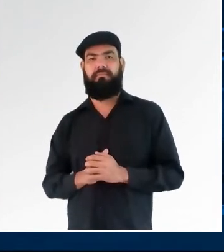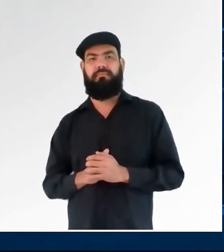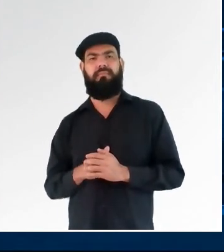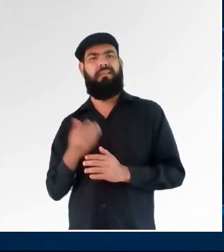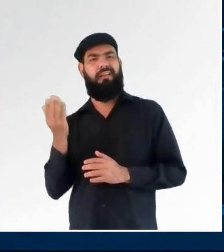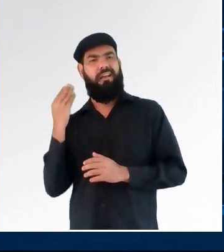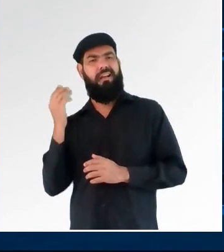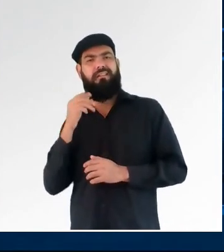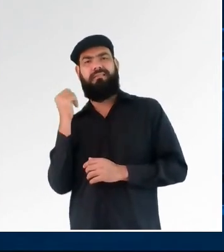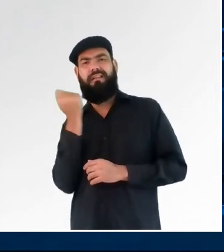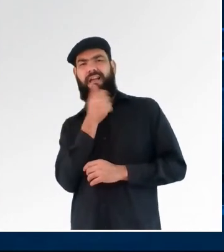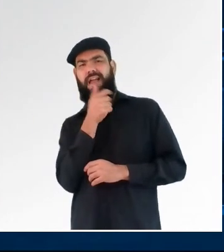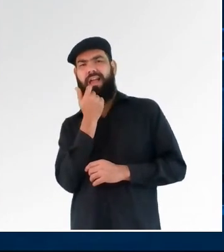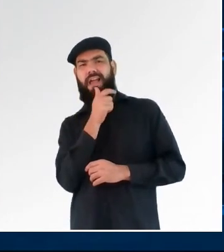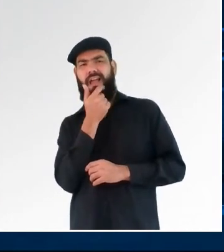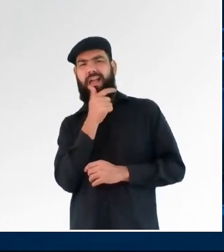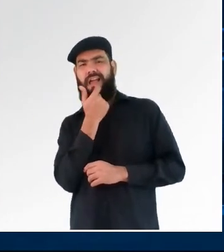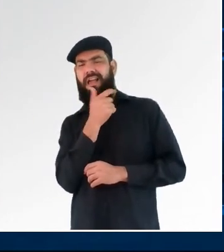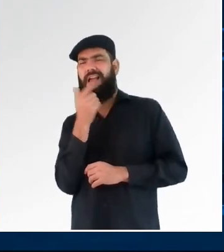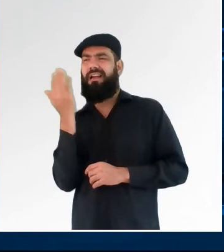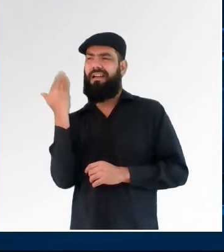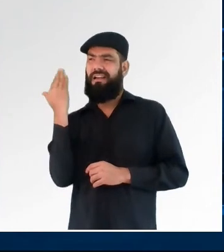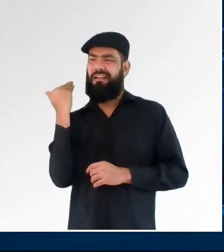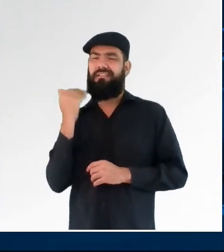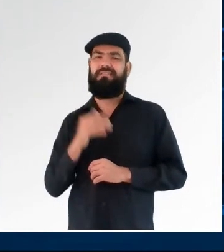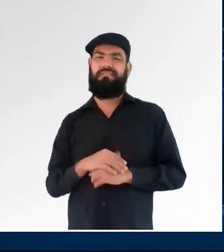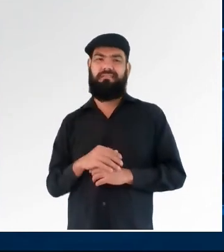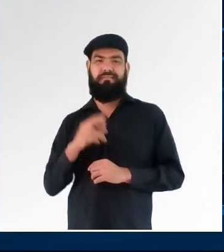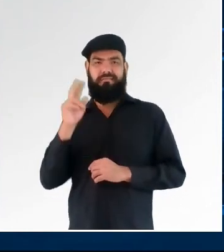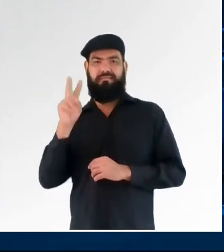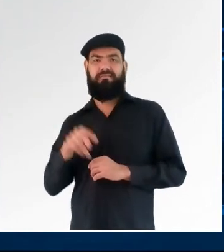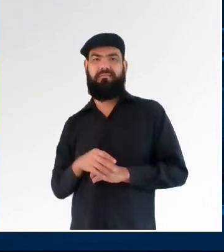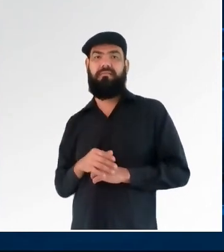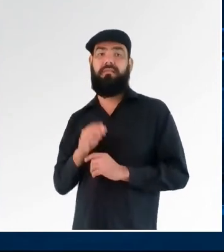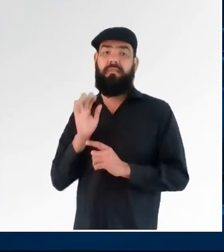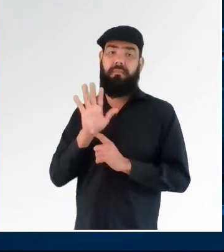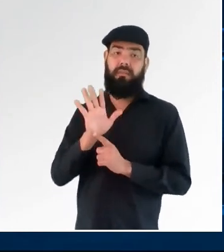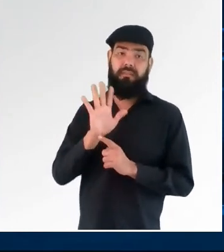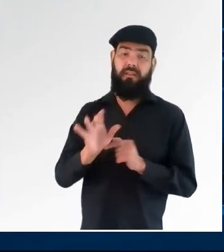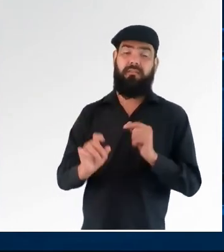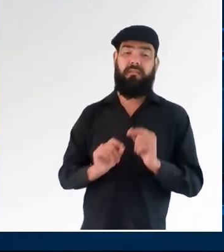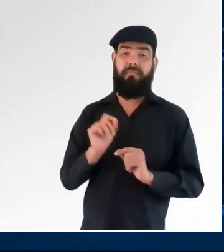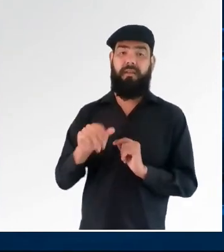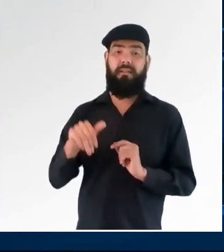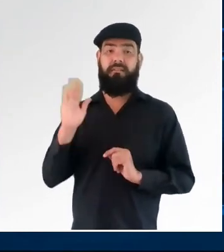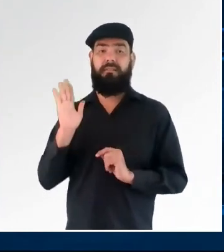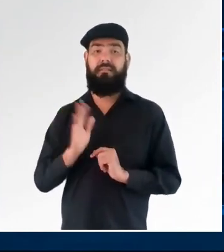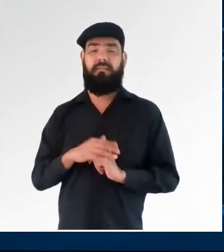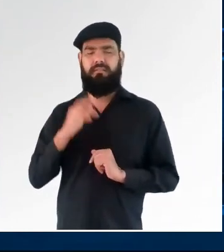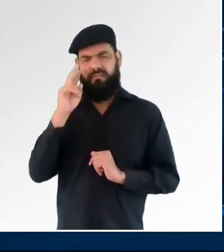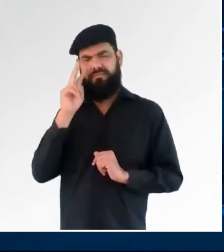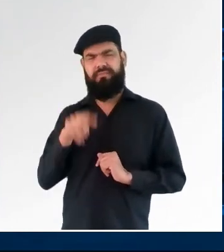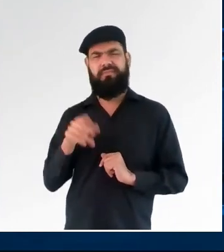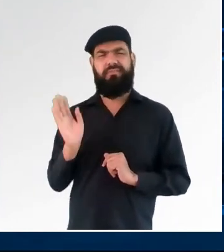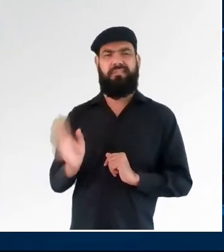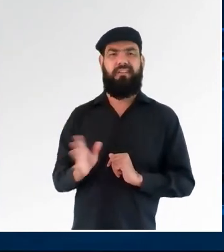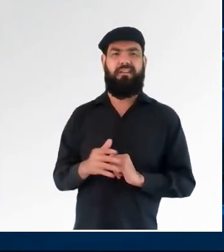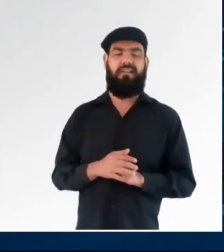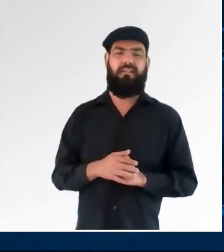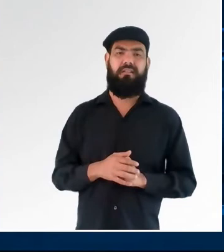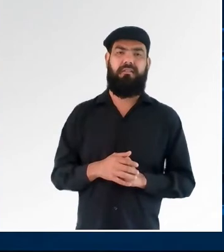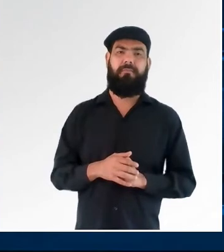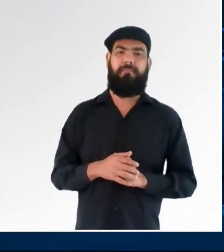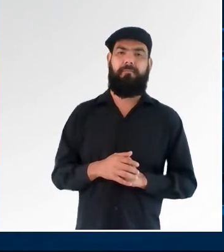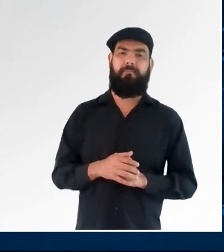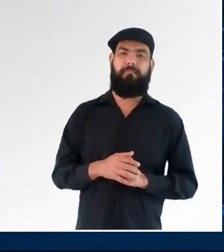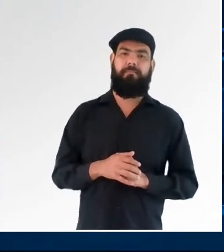situação que nós lemos anteriormente. Ele vai apresentar o que mais que nós vimos aqui, ó. Além de